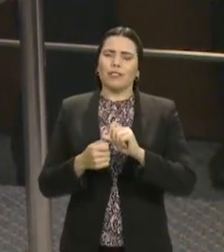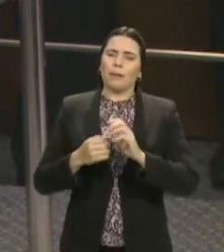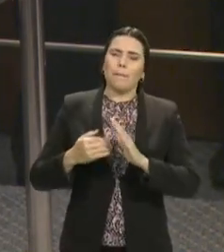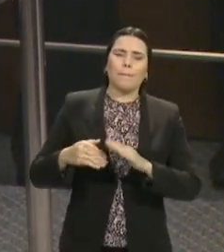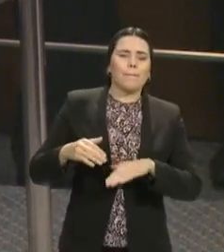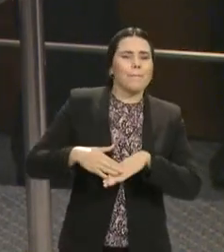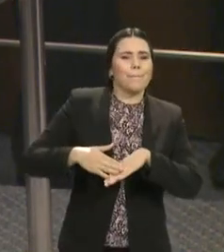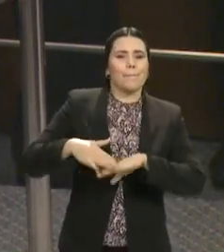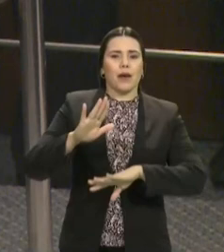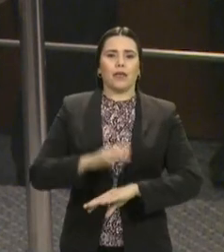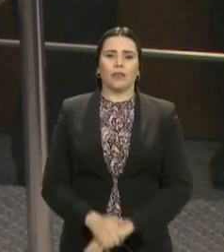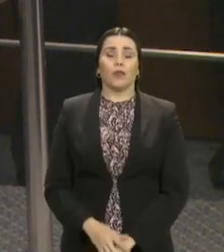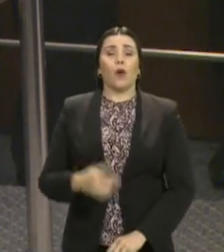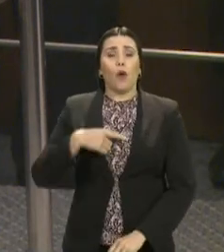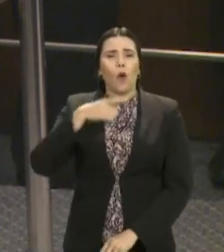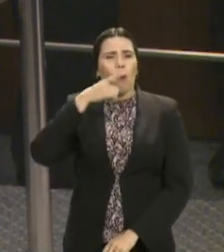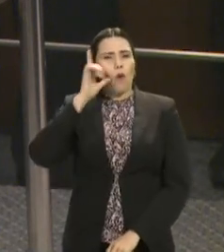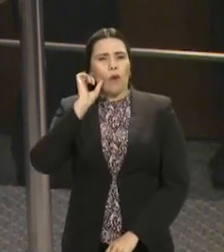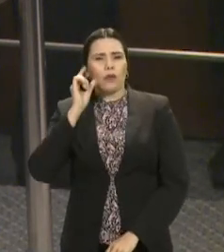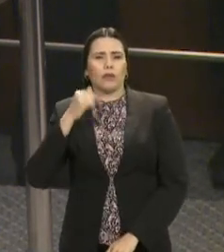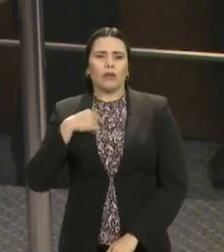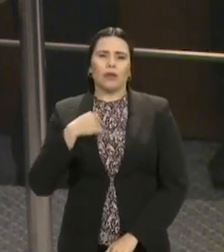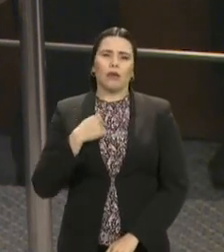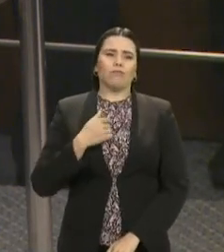Flávio Dino, não sei se estava triste ou